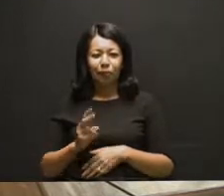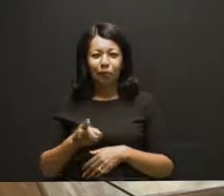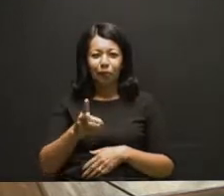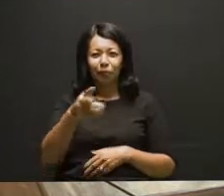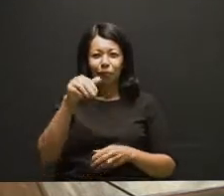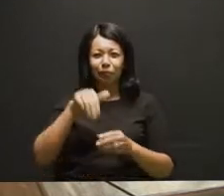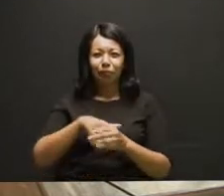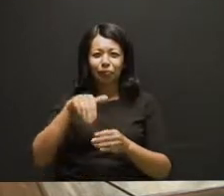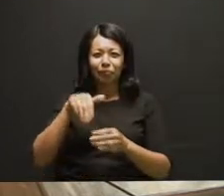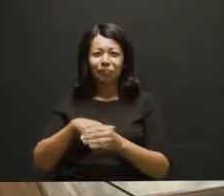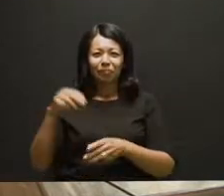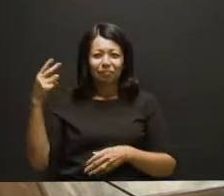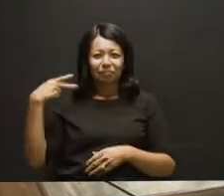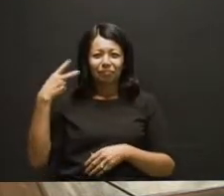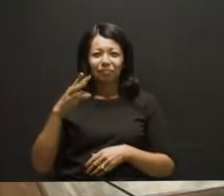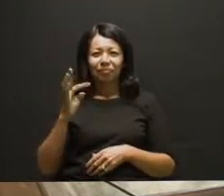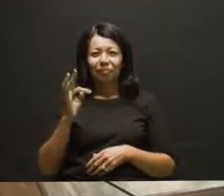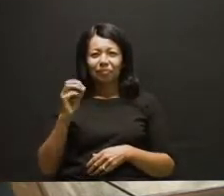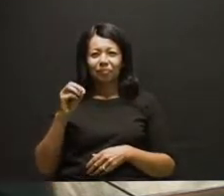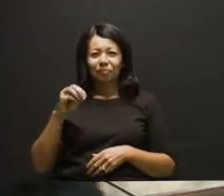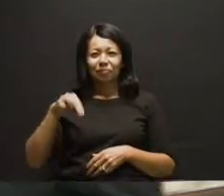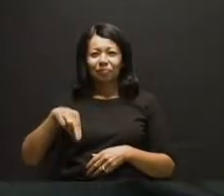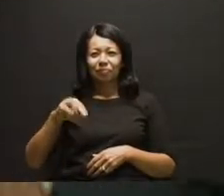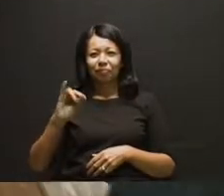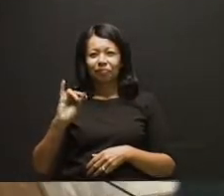votação com a palavra o vereador toninho